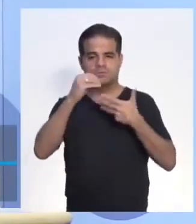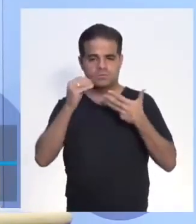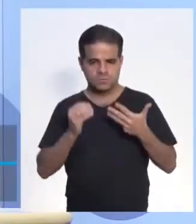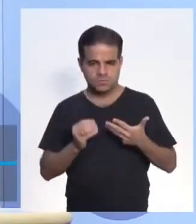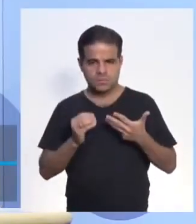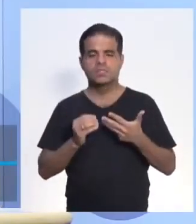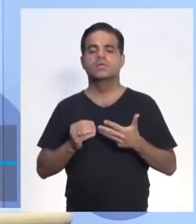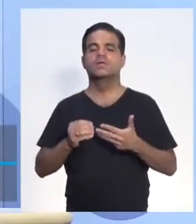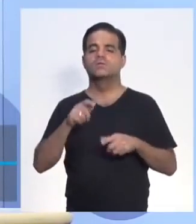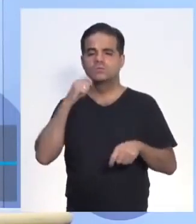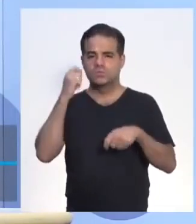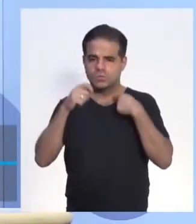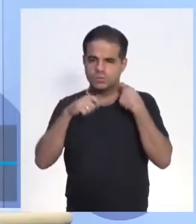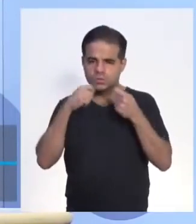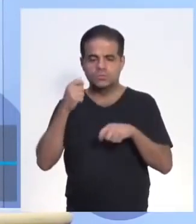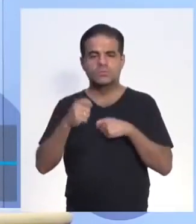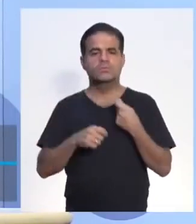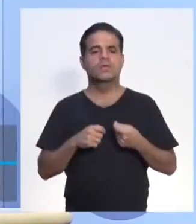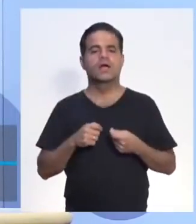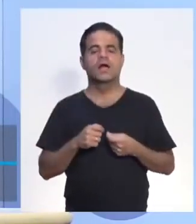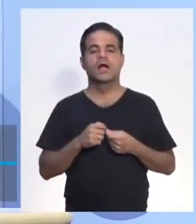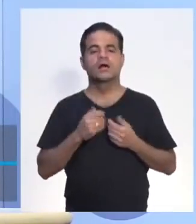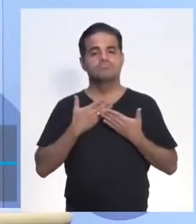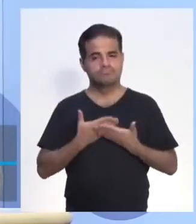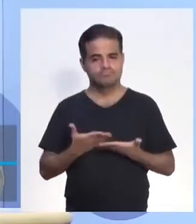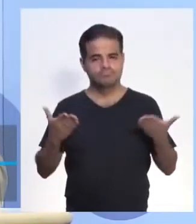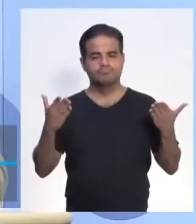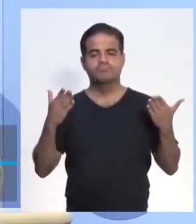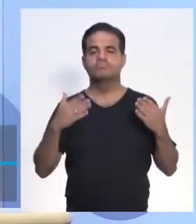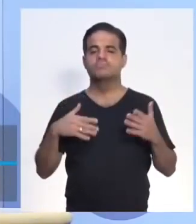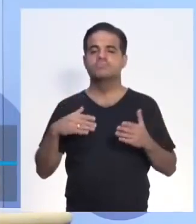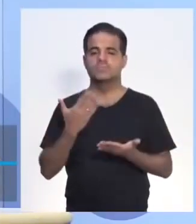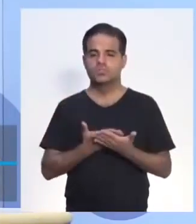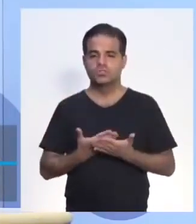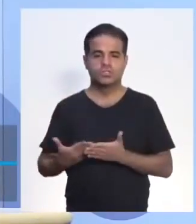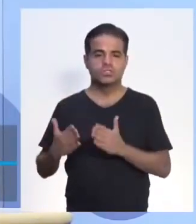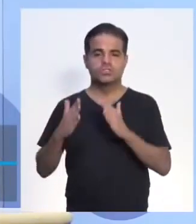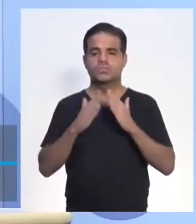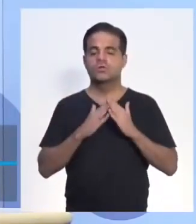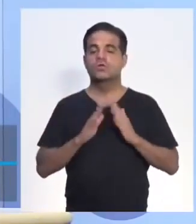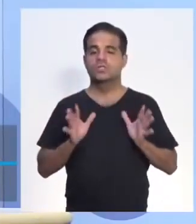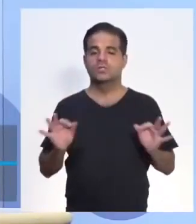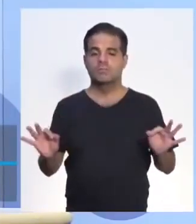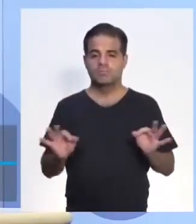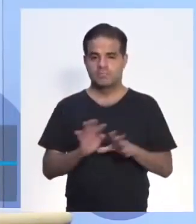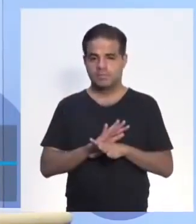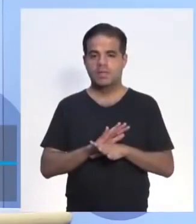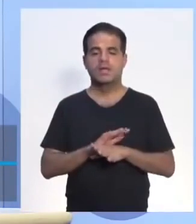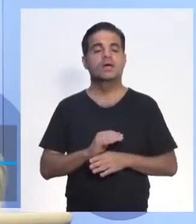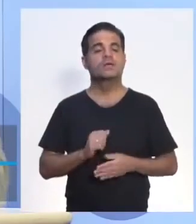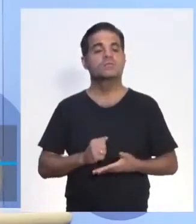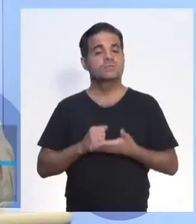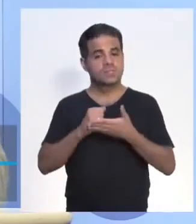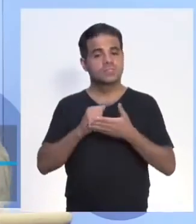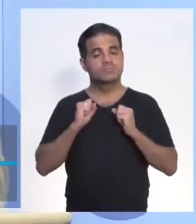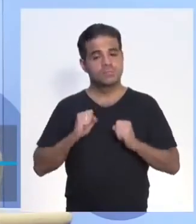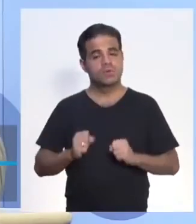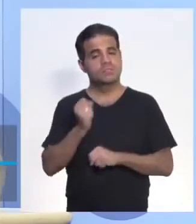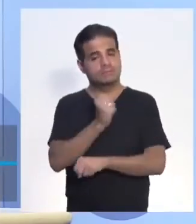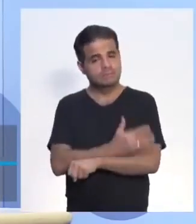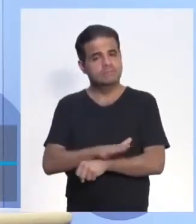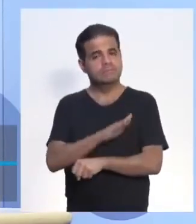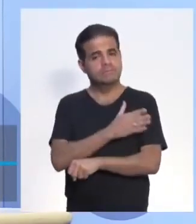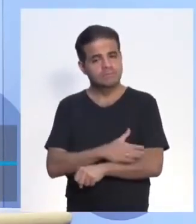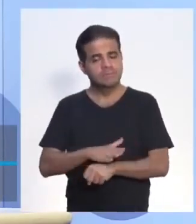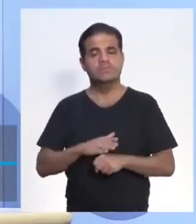questões de vestibulares, que as escolas já vão estar preparando para que você já possa ir